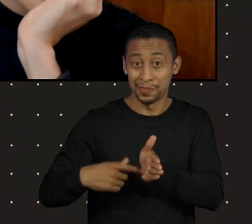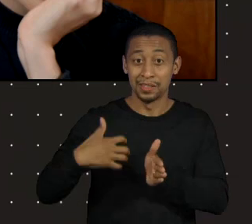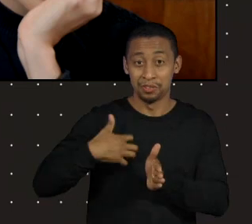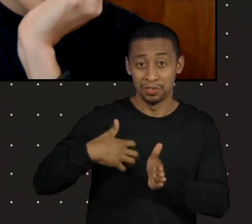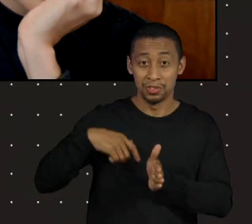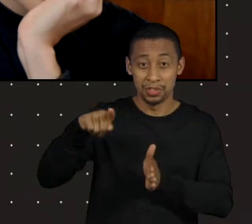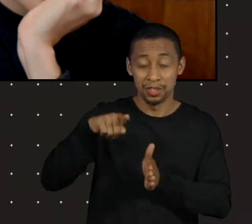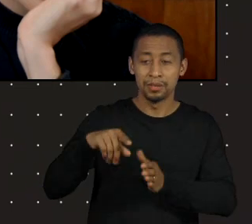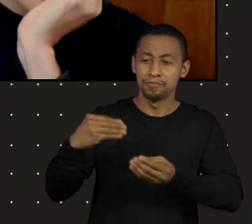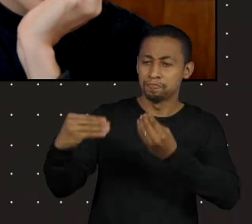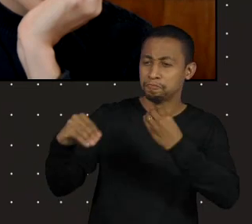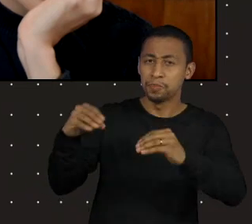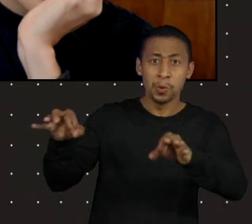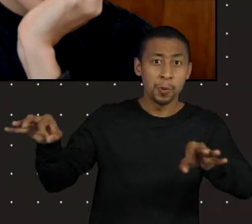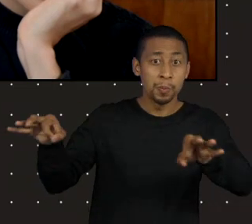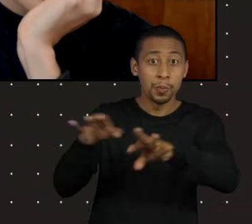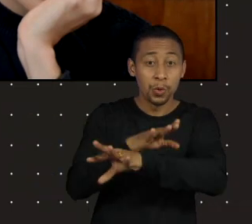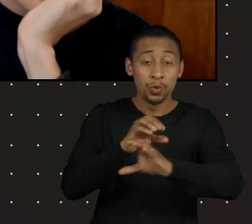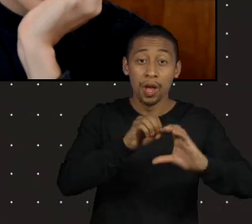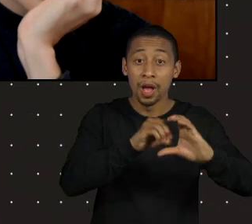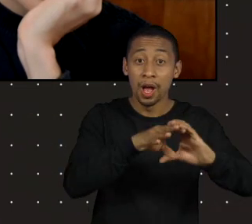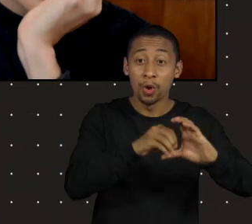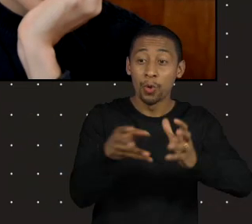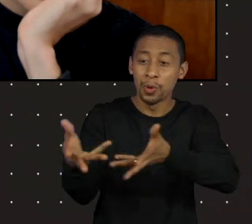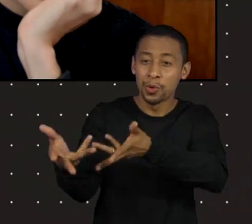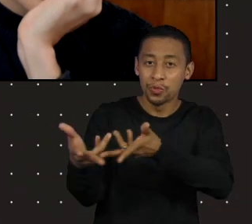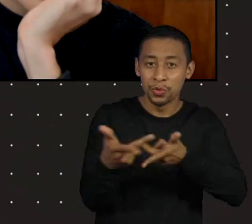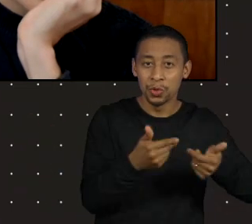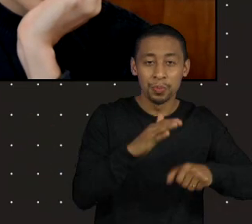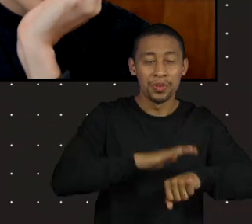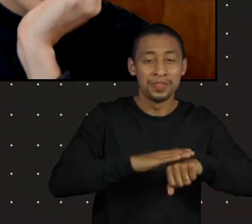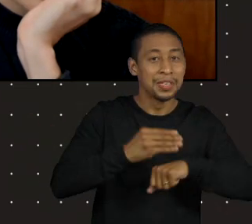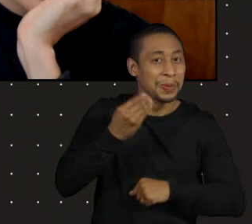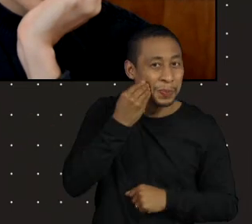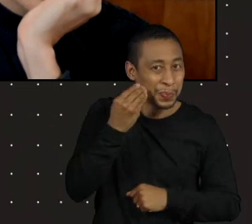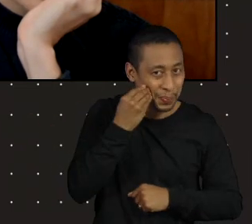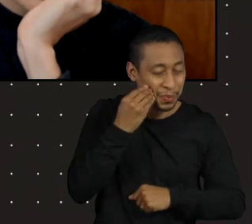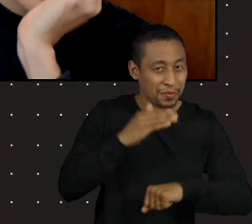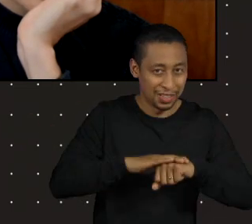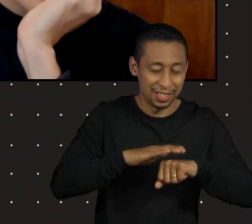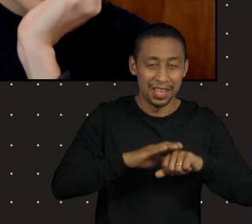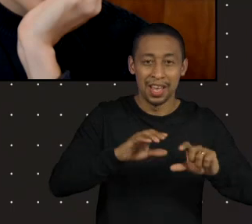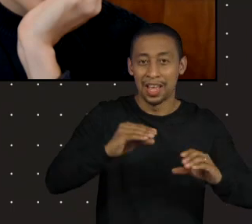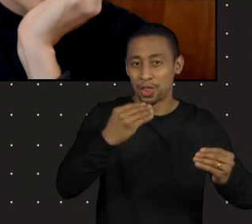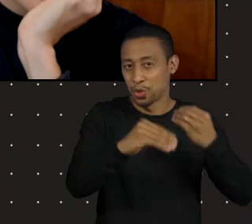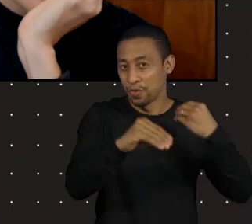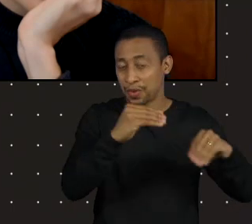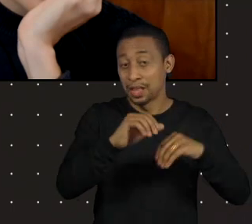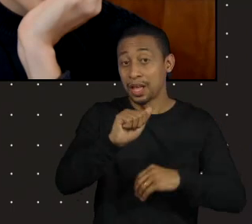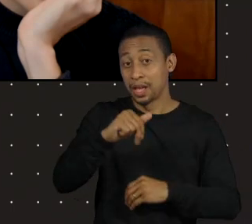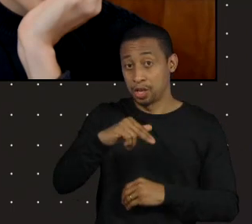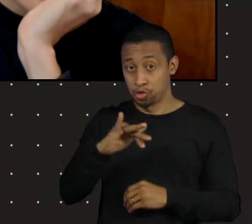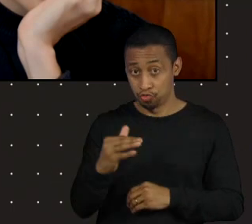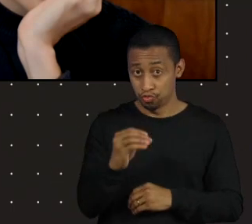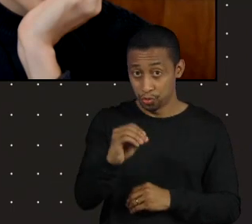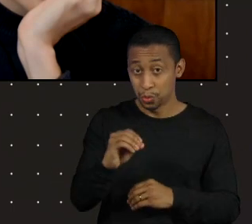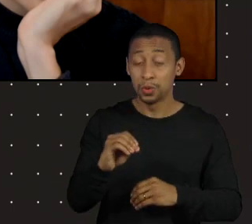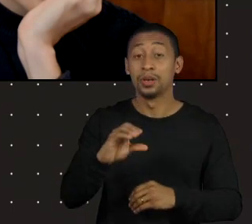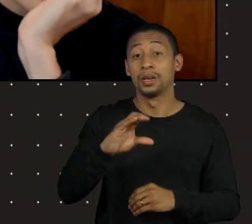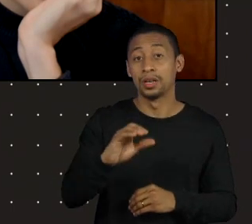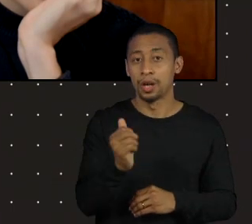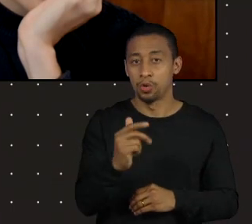terminou a novela, a Globo a convidou para fazer um teste para a novela O Anjo Caiu do Céu. E ela me convidou para acompanhá-la no